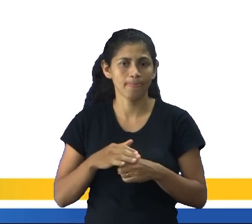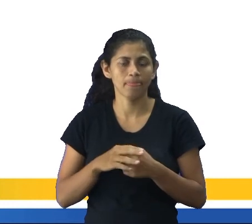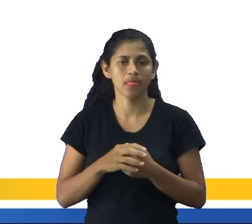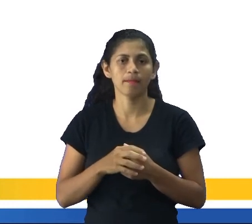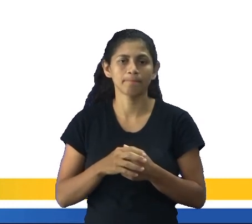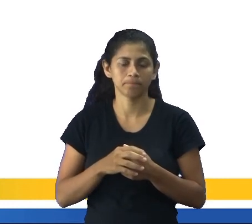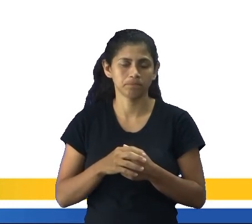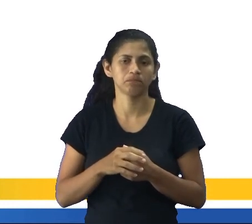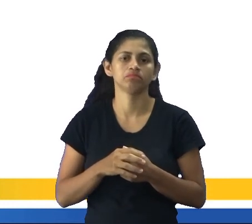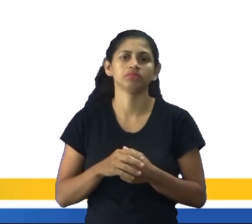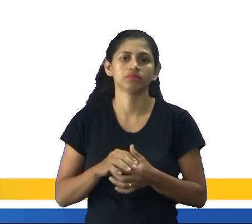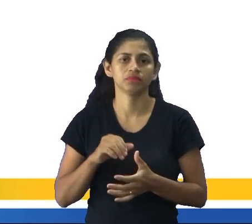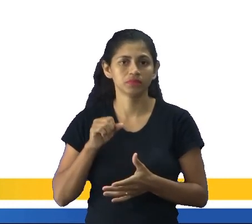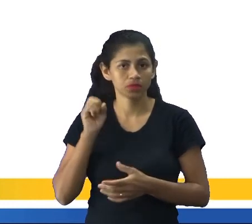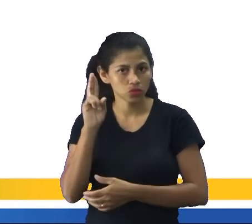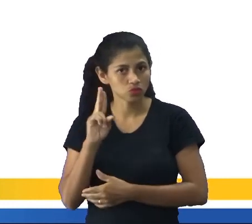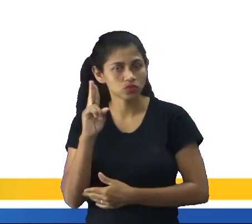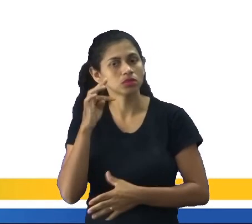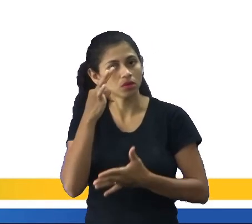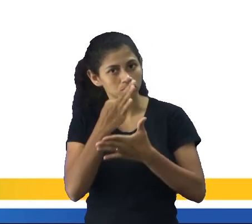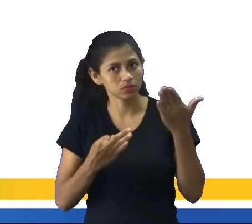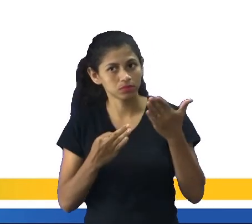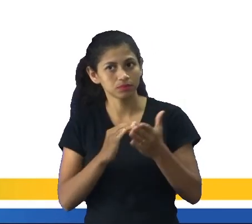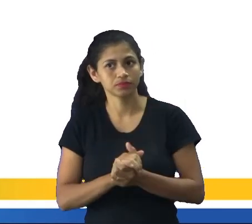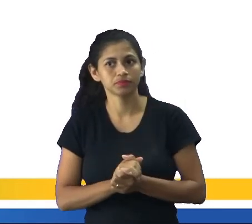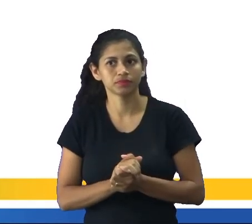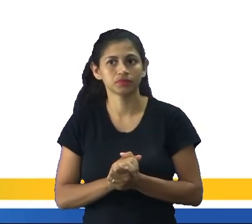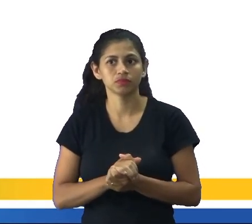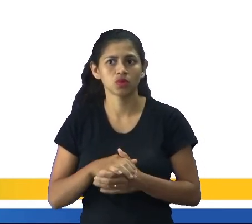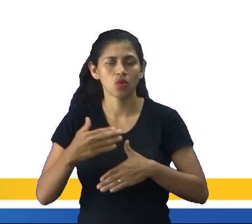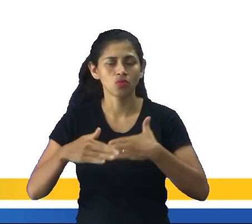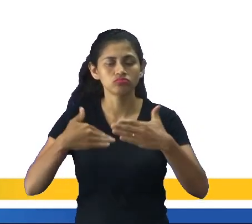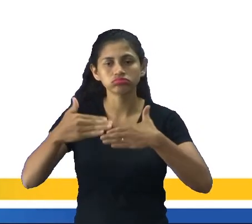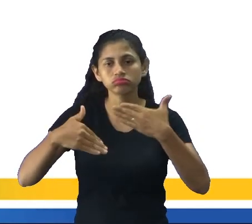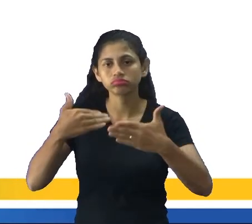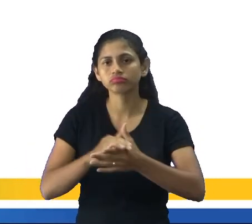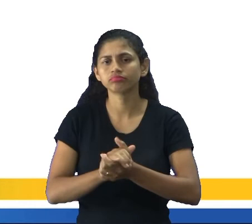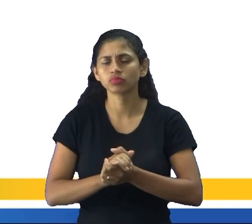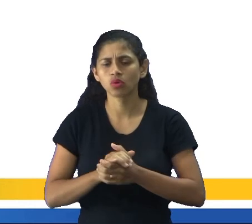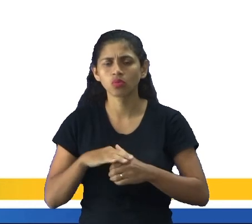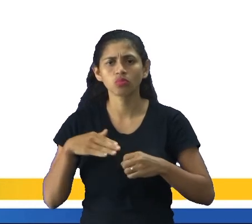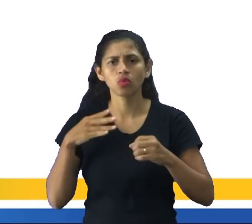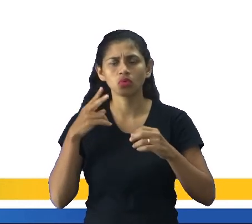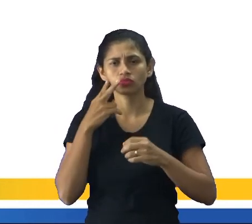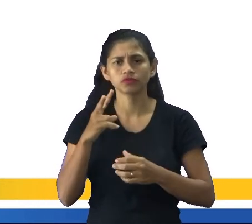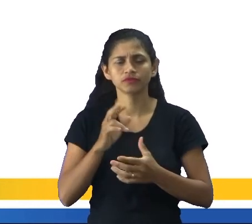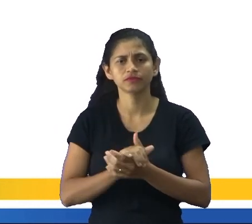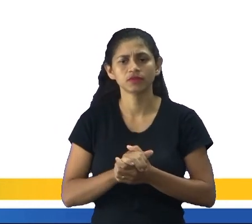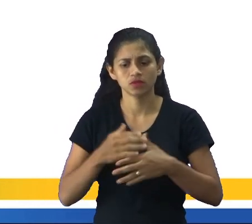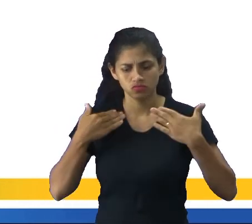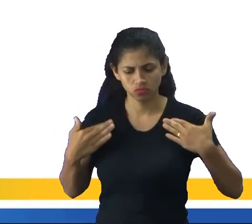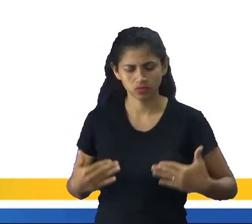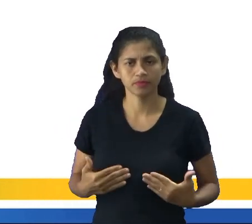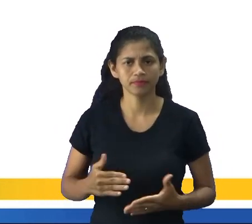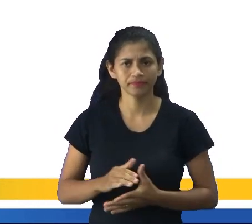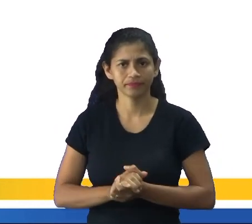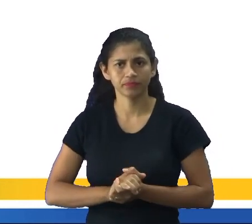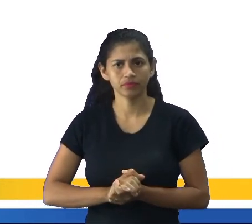tem que utilizar o texto, o jogo comporta a possibilidade de fruição. Do ponto de vista das práticas corporais, essa